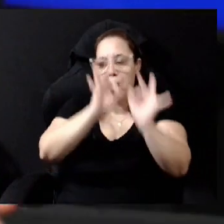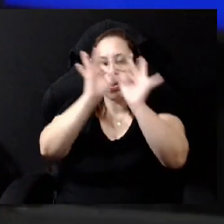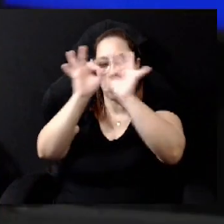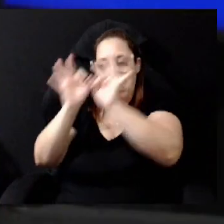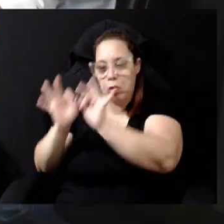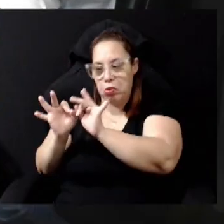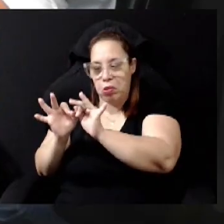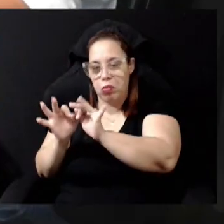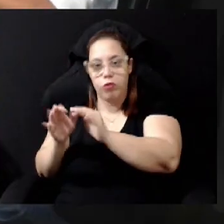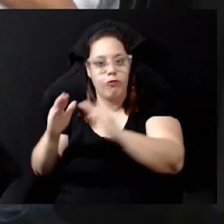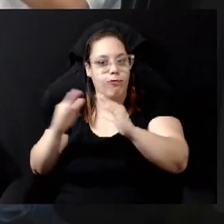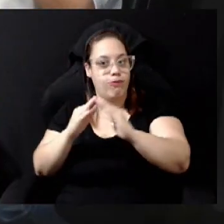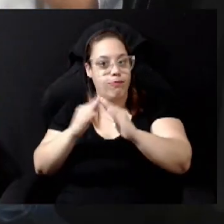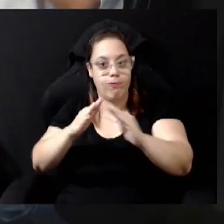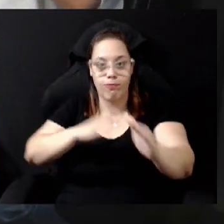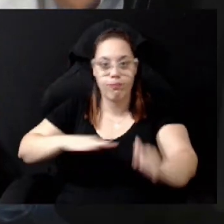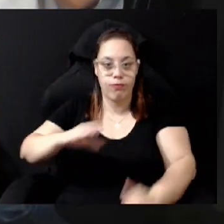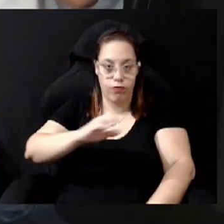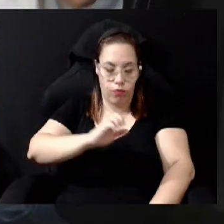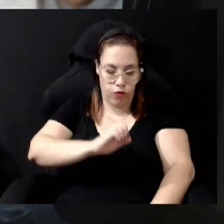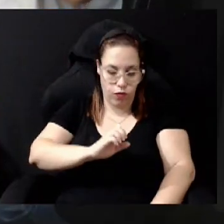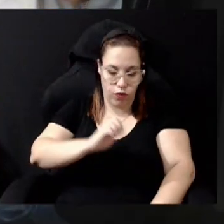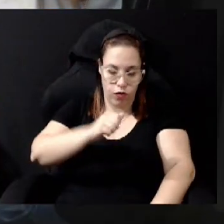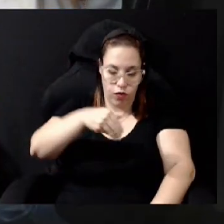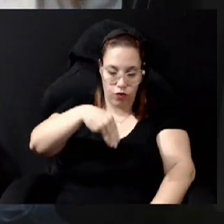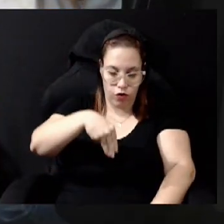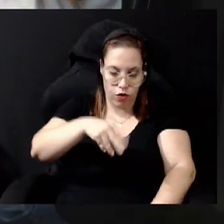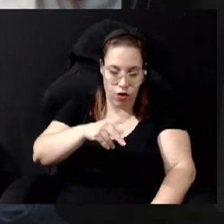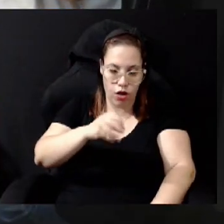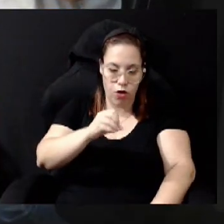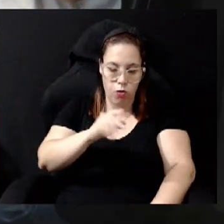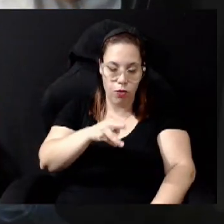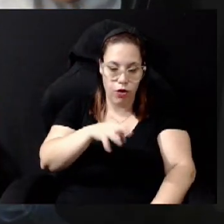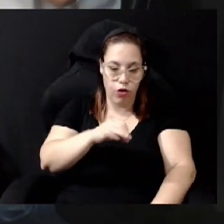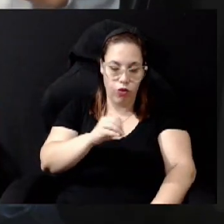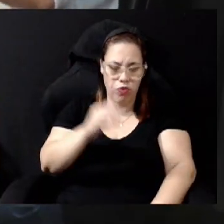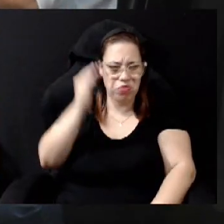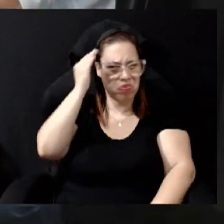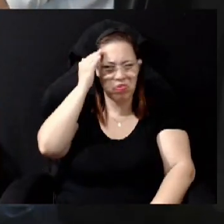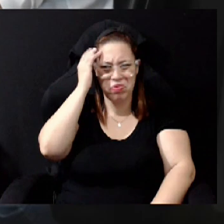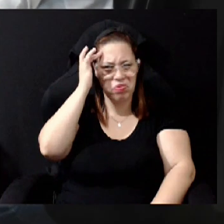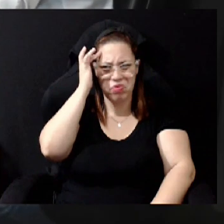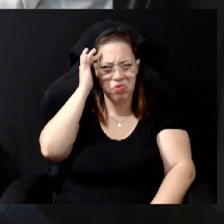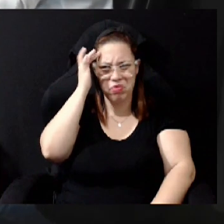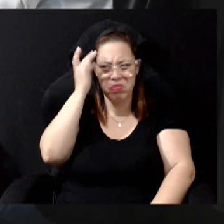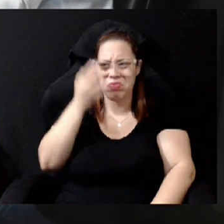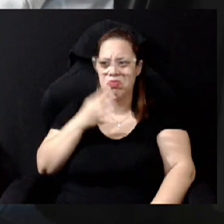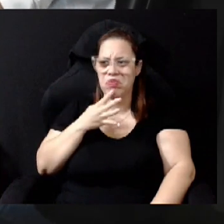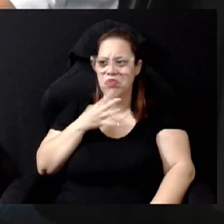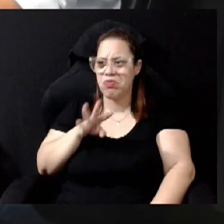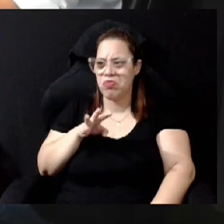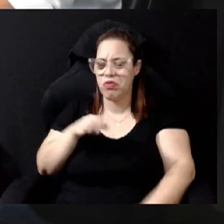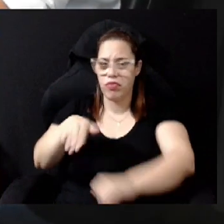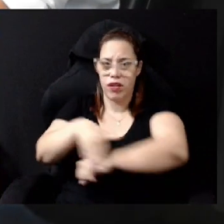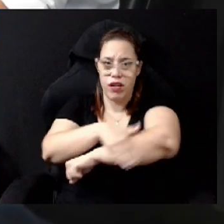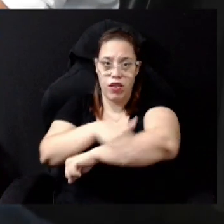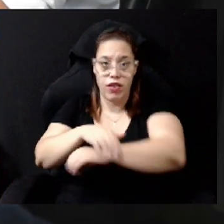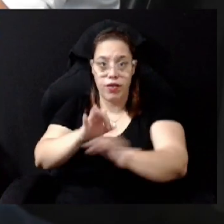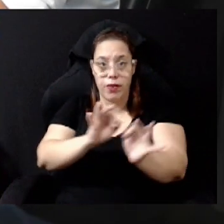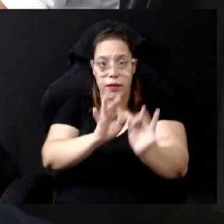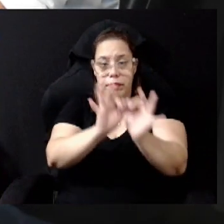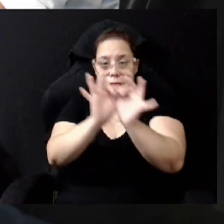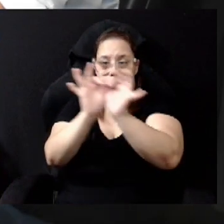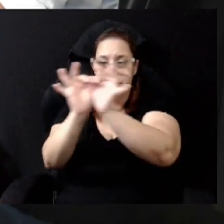mora na região do Campo Belo e não entende, e tem que passar por ali, até porque tem muitos desvios, a gente vai acompanhando ali. O que